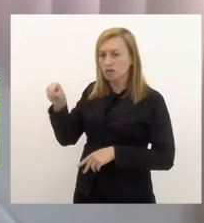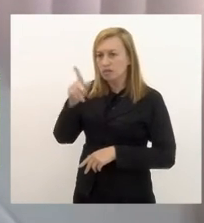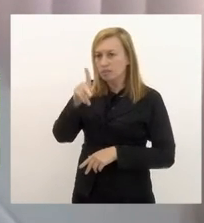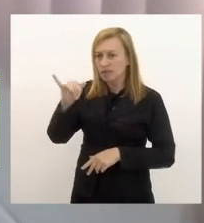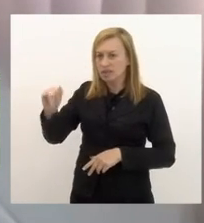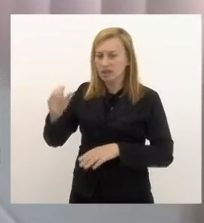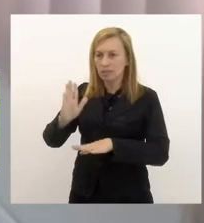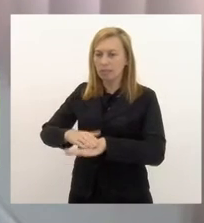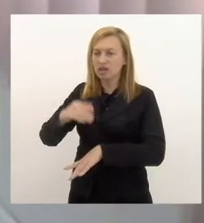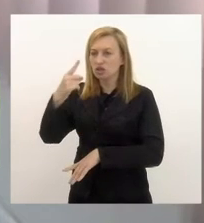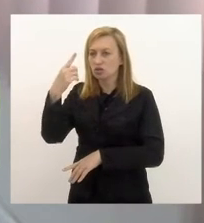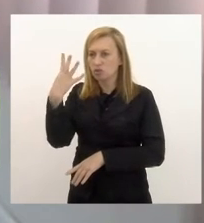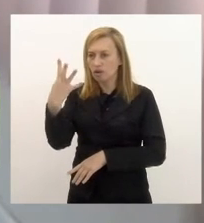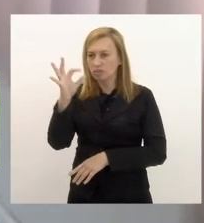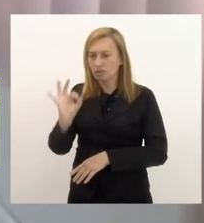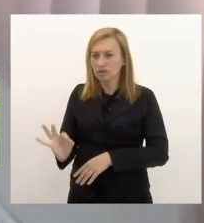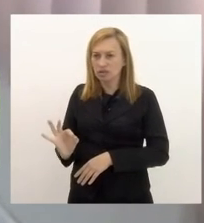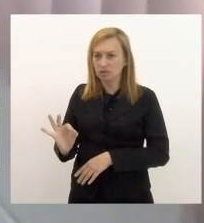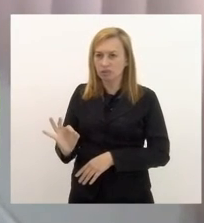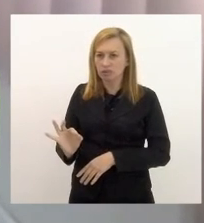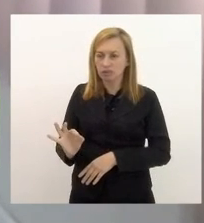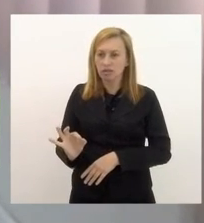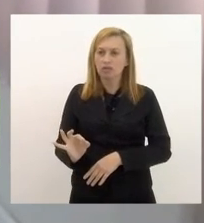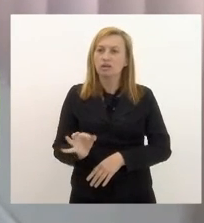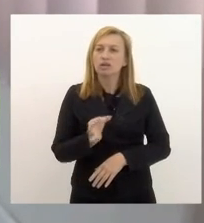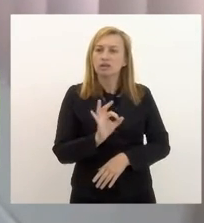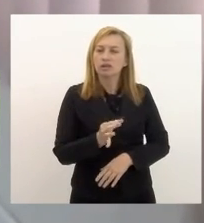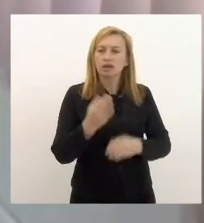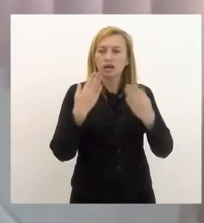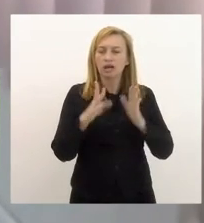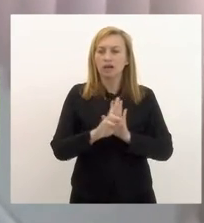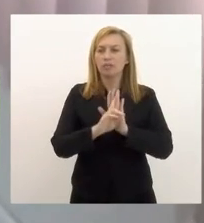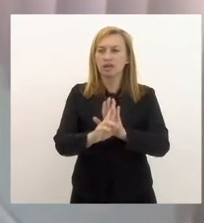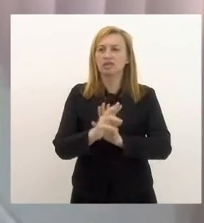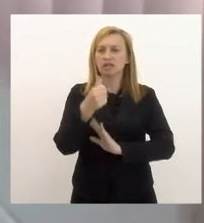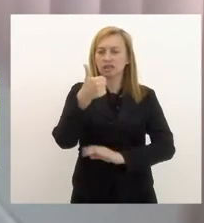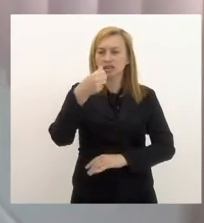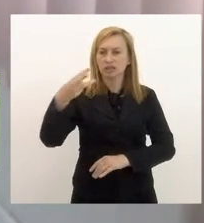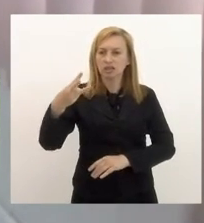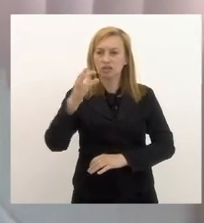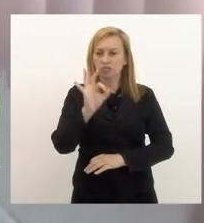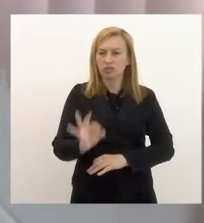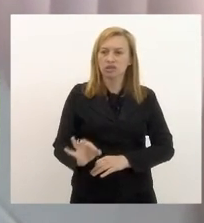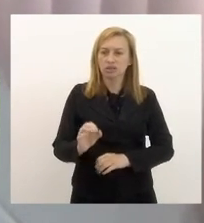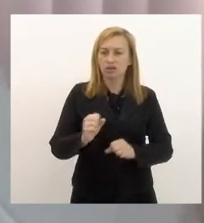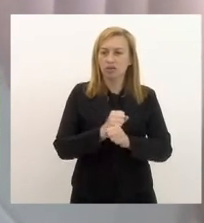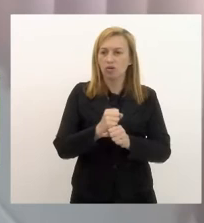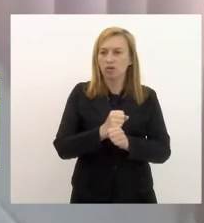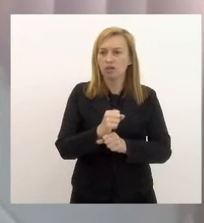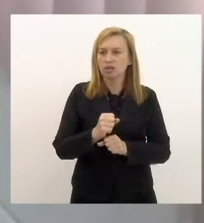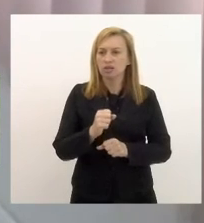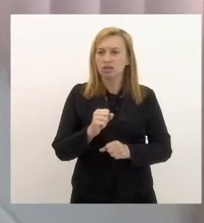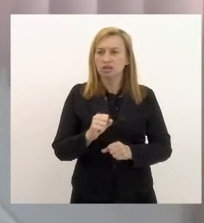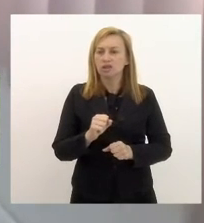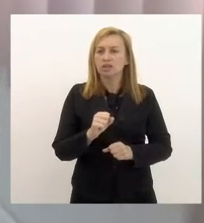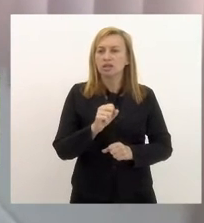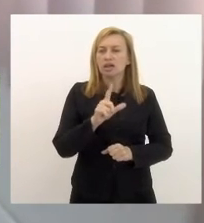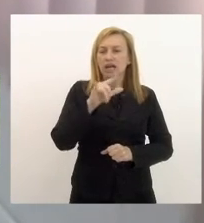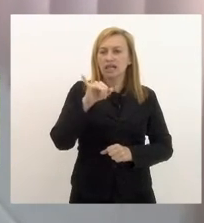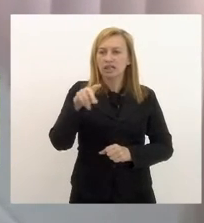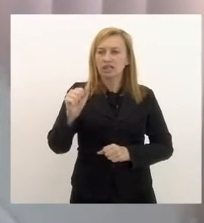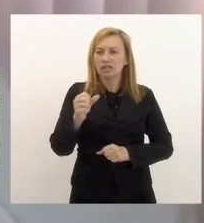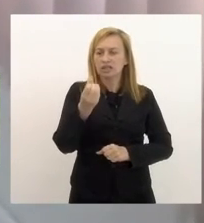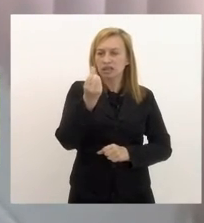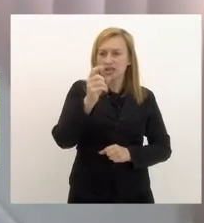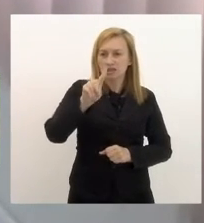IPCA mais quatro porcento atualmente sua empresa é preso por cento ao ano se ficasse rica seis e meio